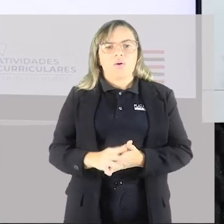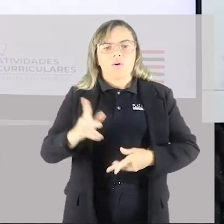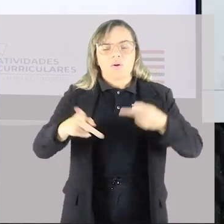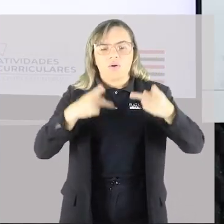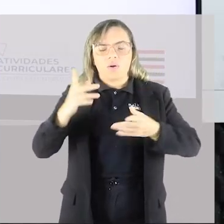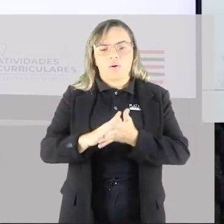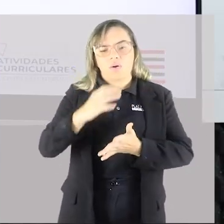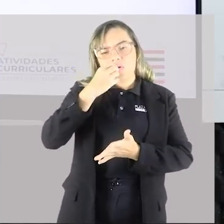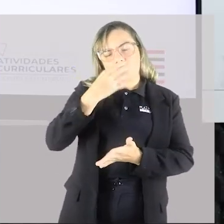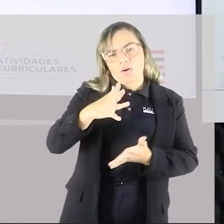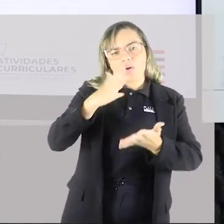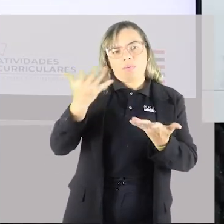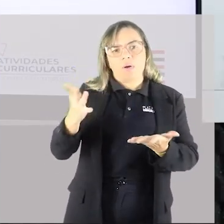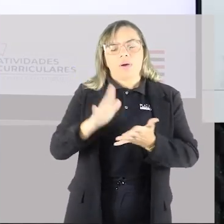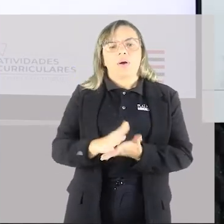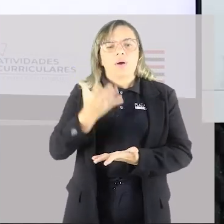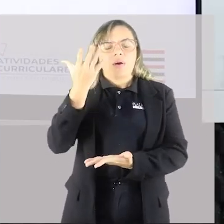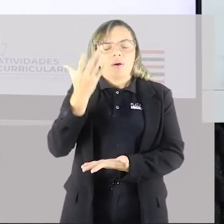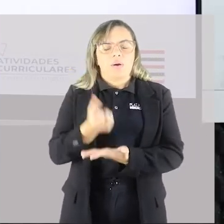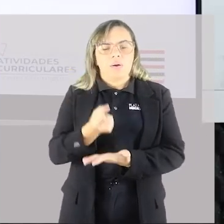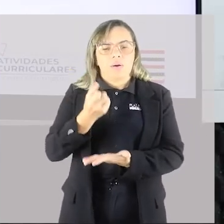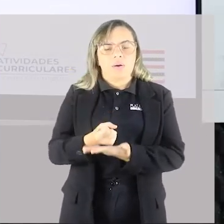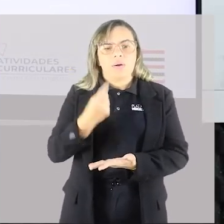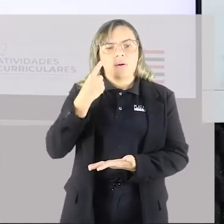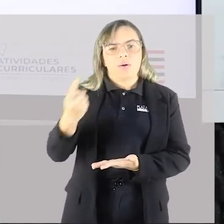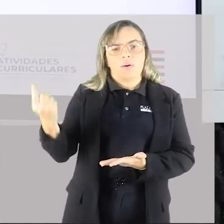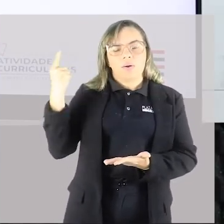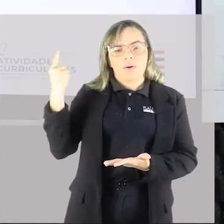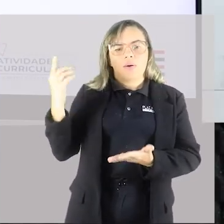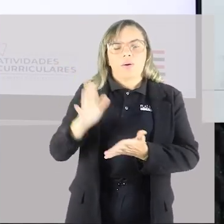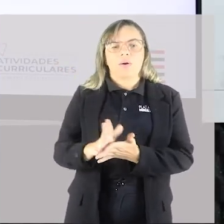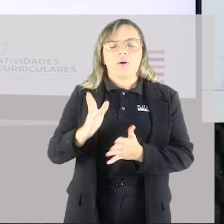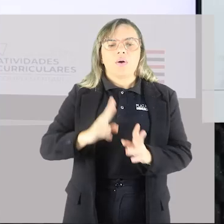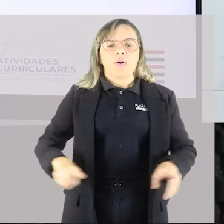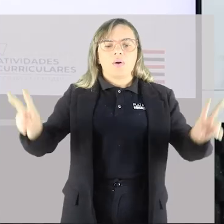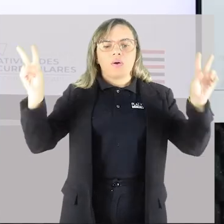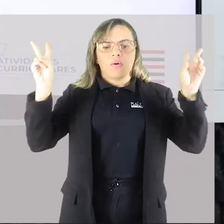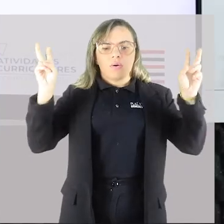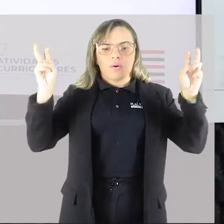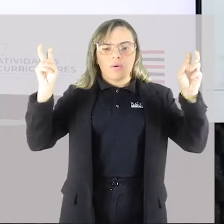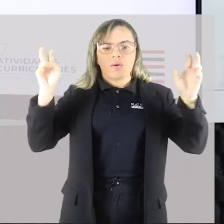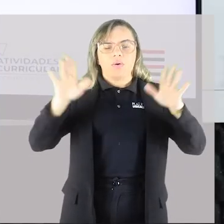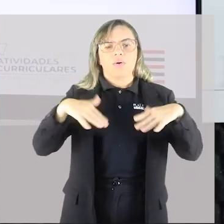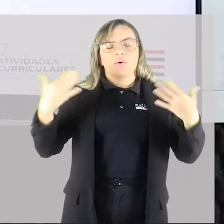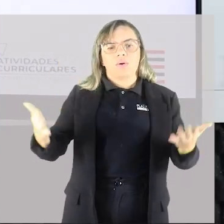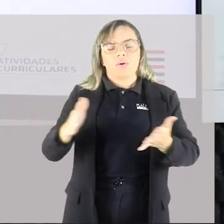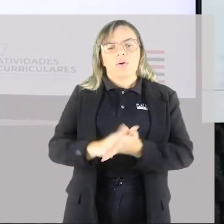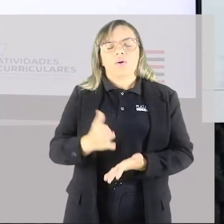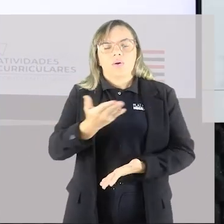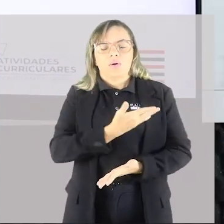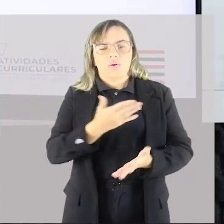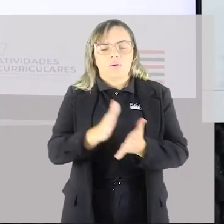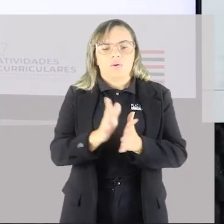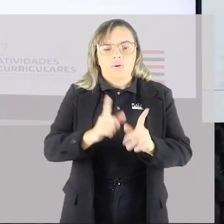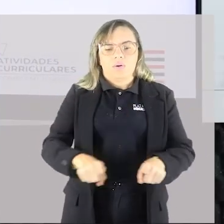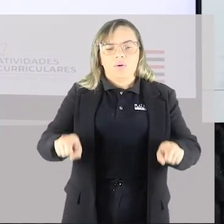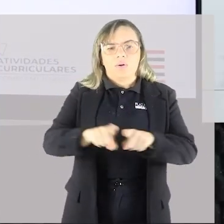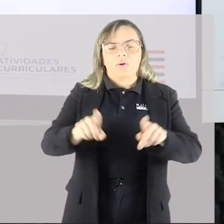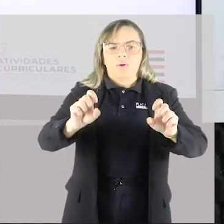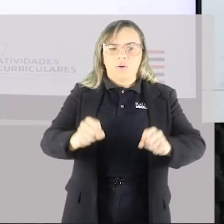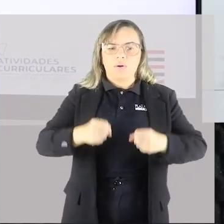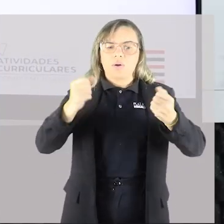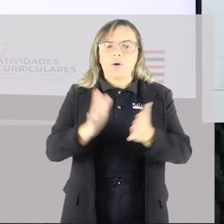materiais, compartilhe essas aulas, compartilhe os materiais, para que os seus amigos também possam se